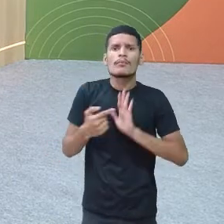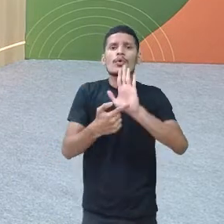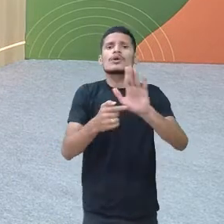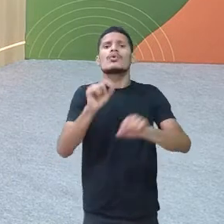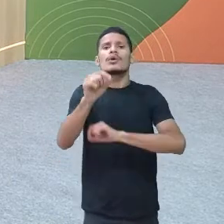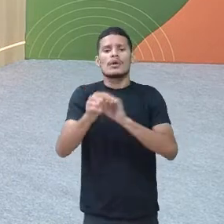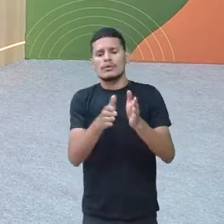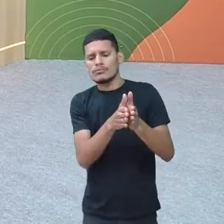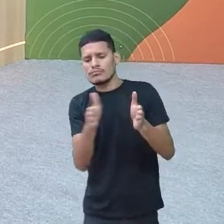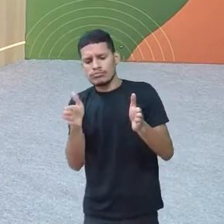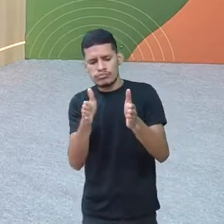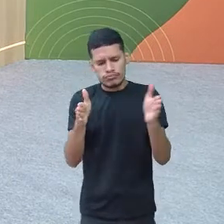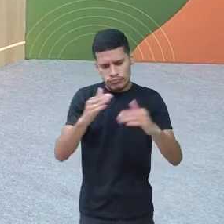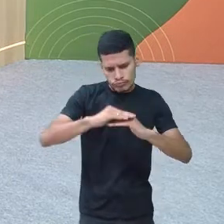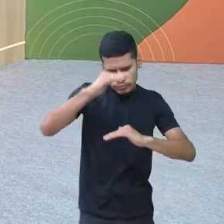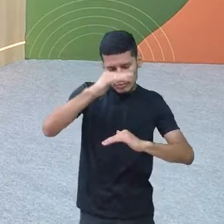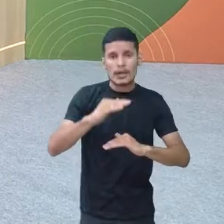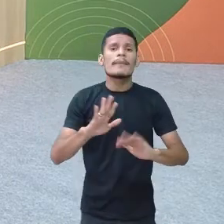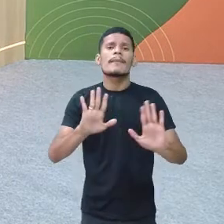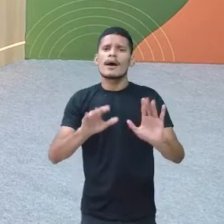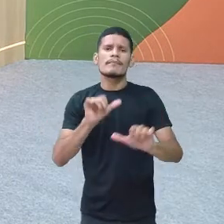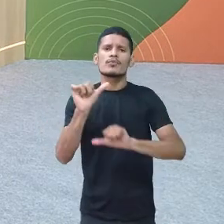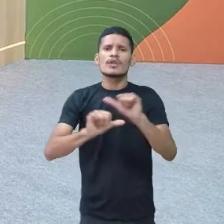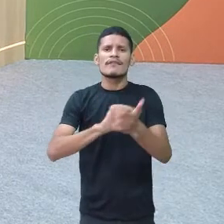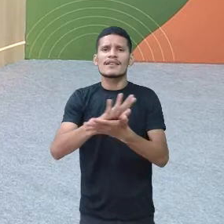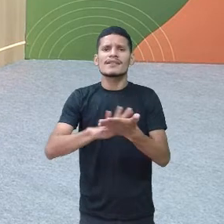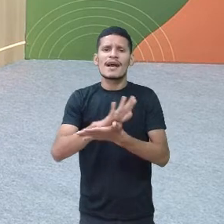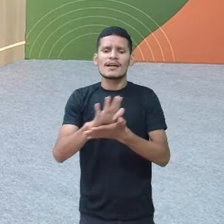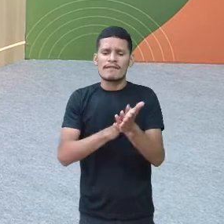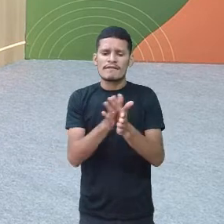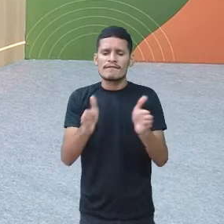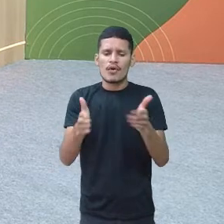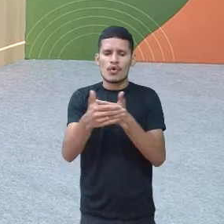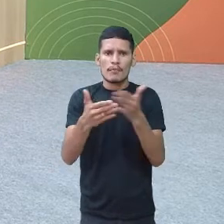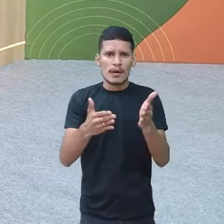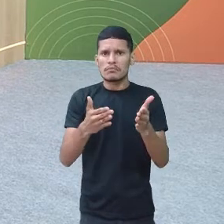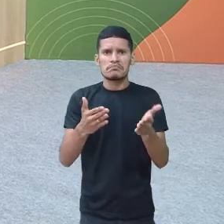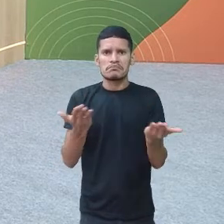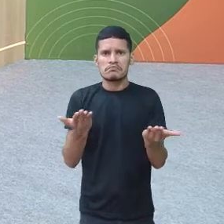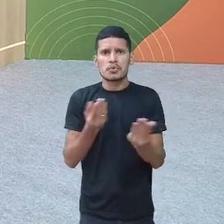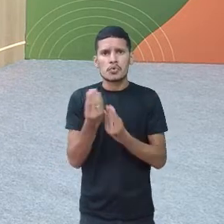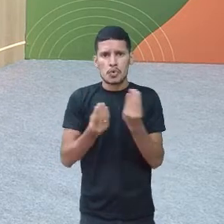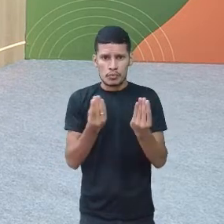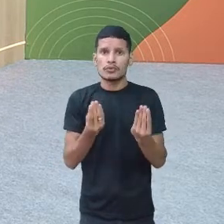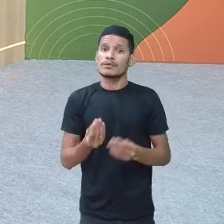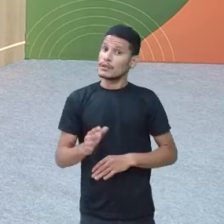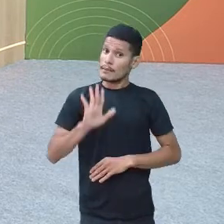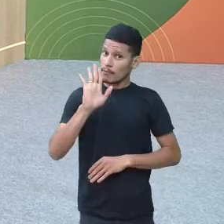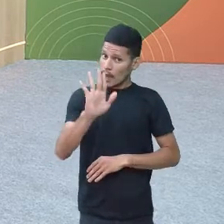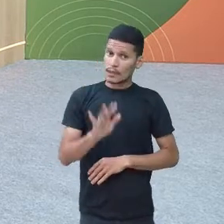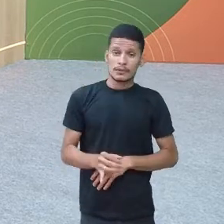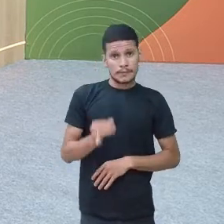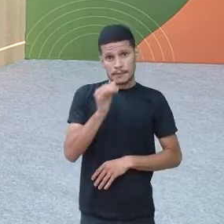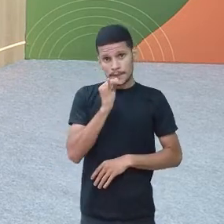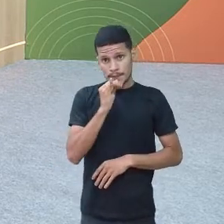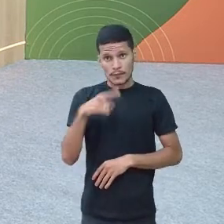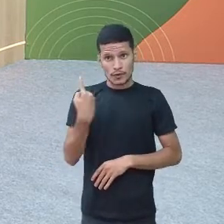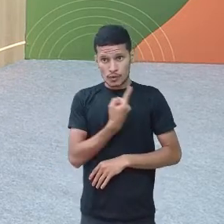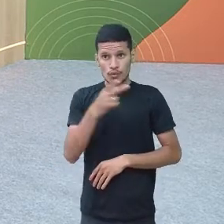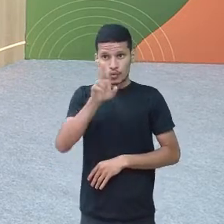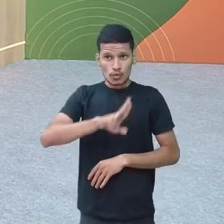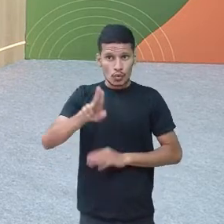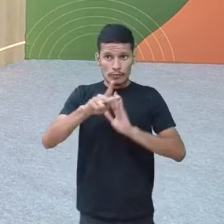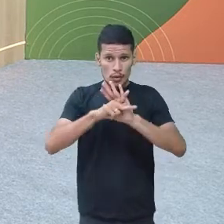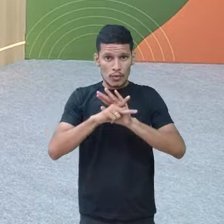lados e viu que não alterava a forma, né? Ele não saía do lugar. Daí, a gente utilizou a ideia